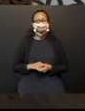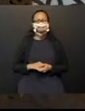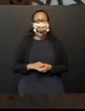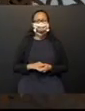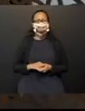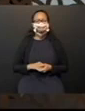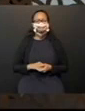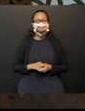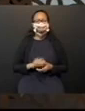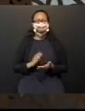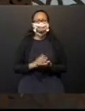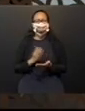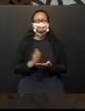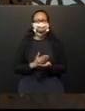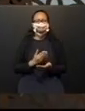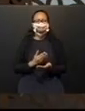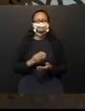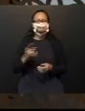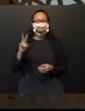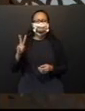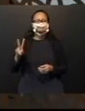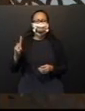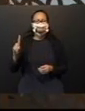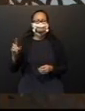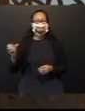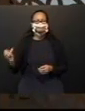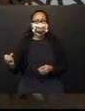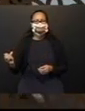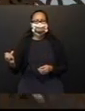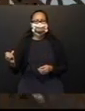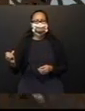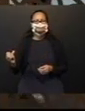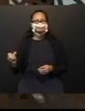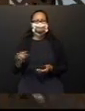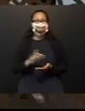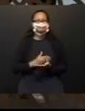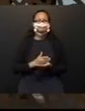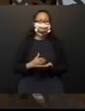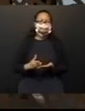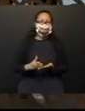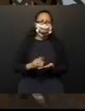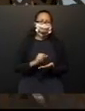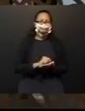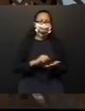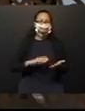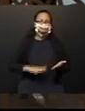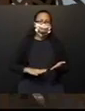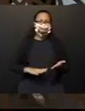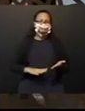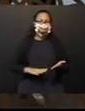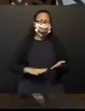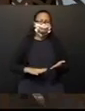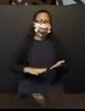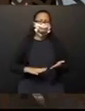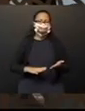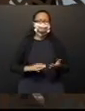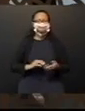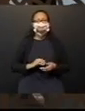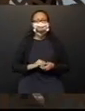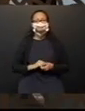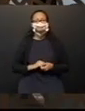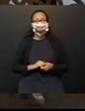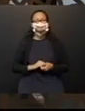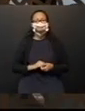Na página 216, a gente já começa com as atividades, tá? Então, a